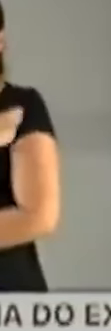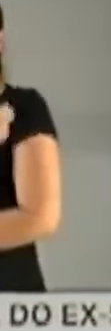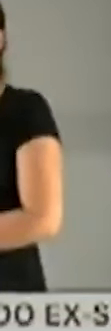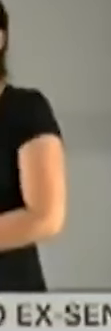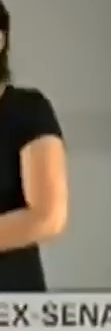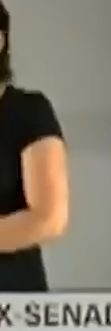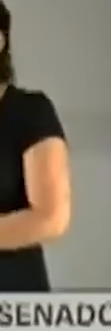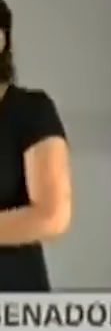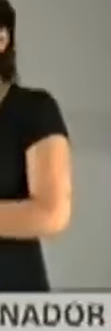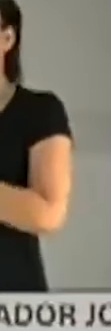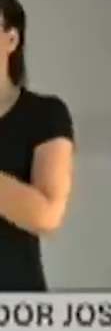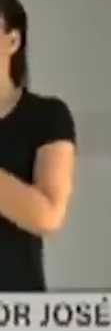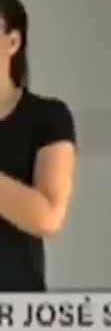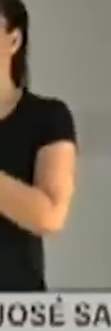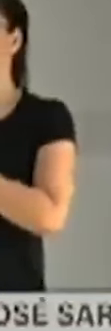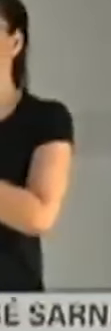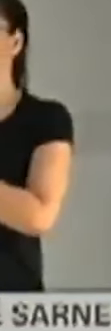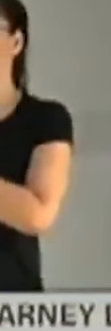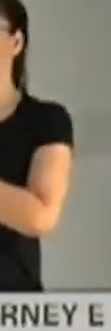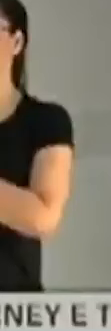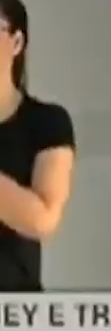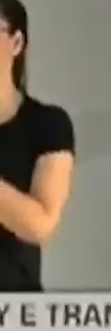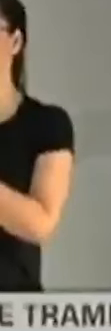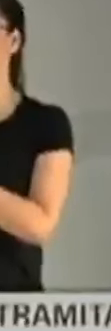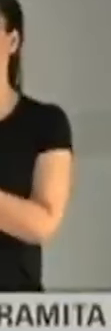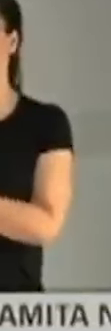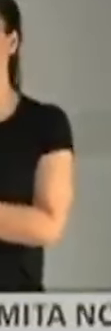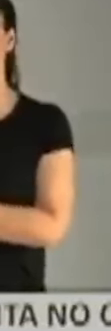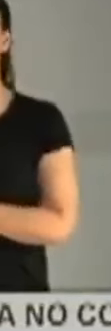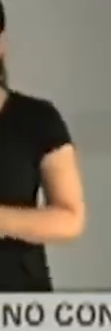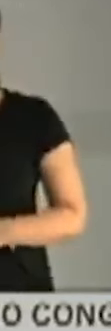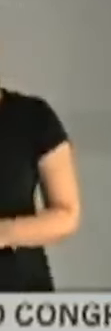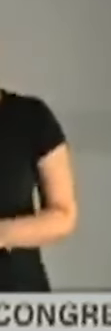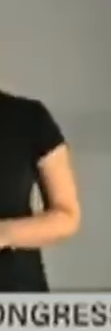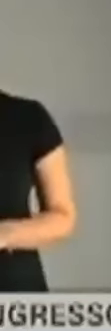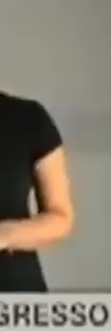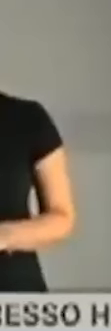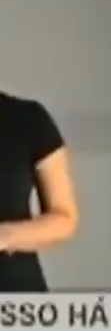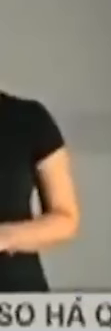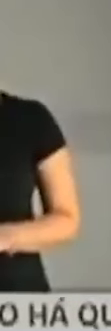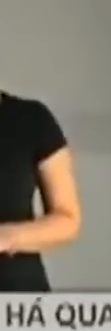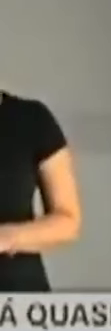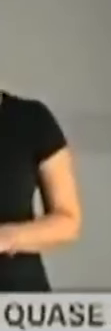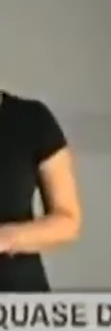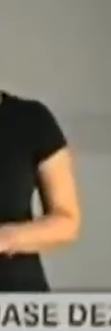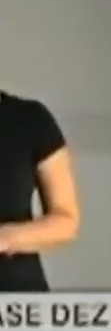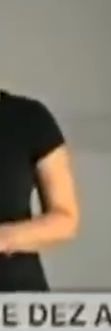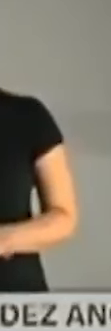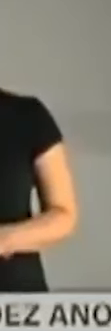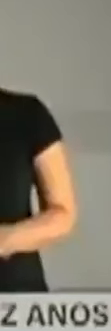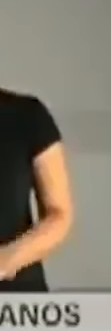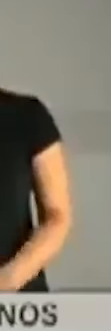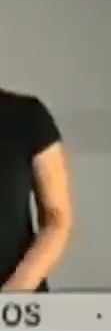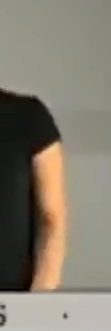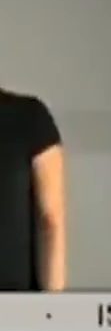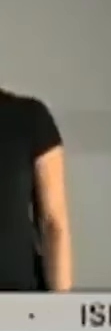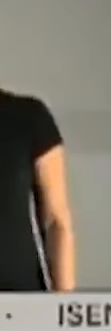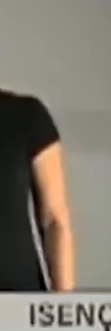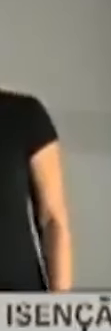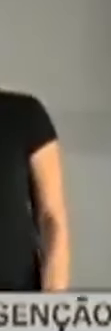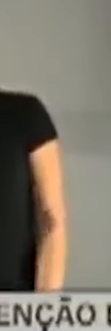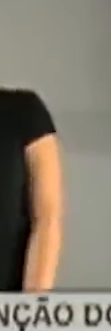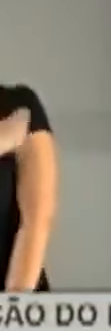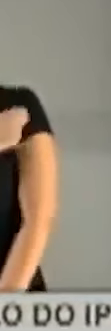Butantã que estava processando 4 milhões e já tinha cinco milhões e meio de idosos prontos ou seja quase dez milhões de doses